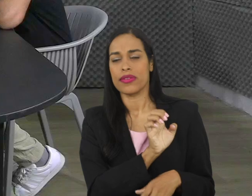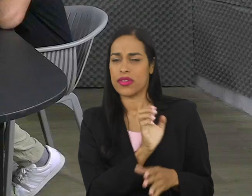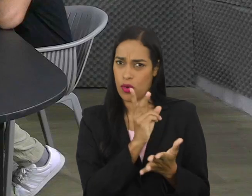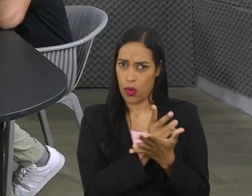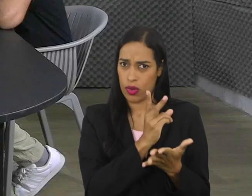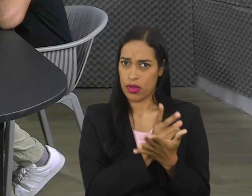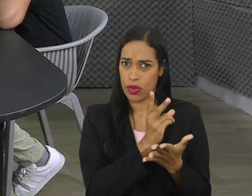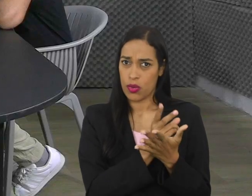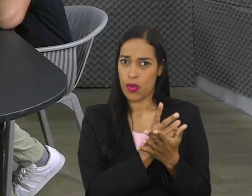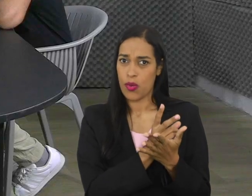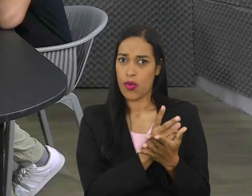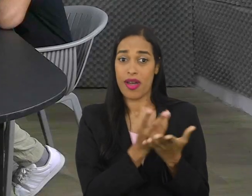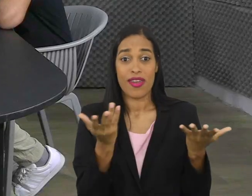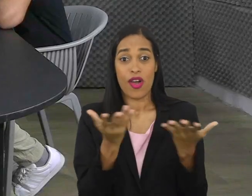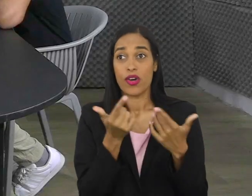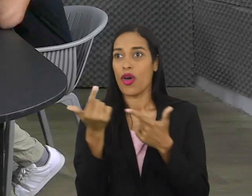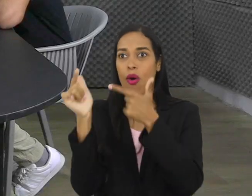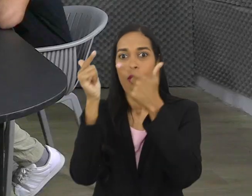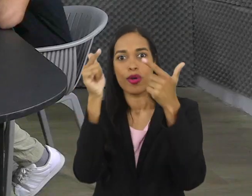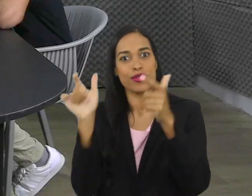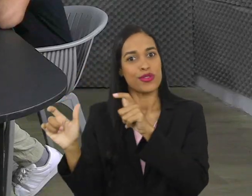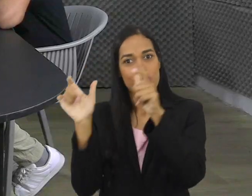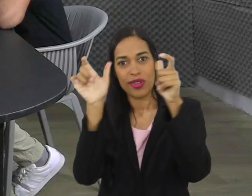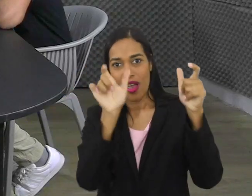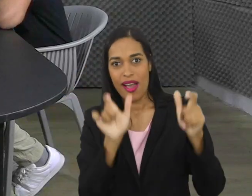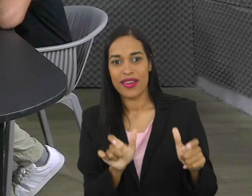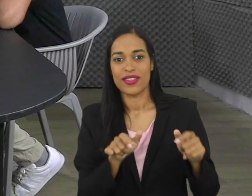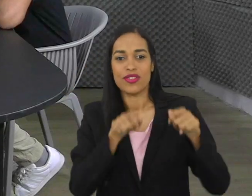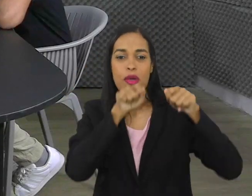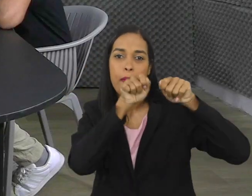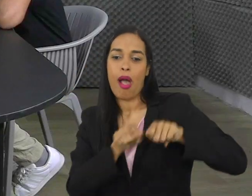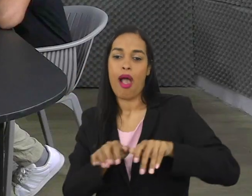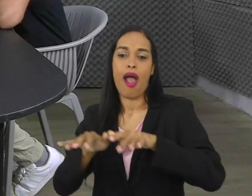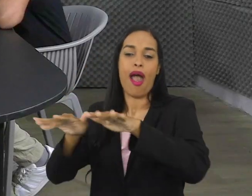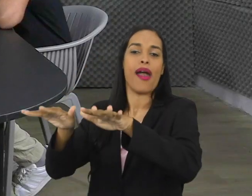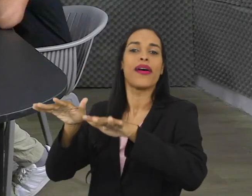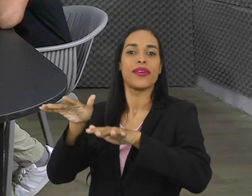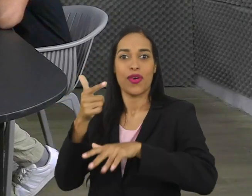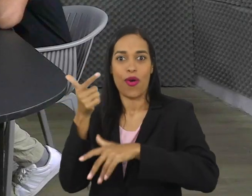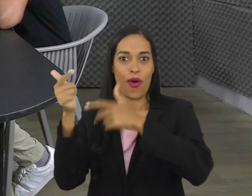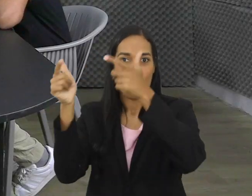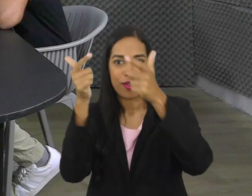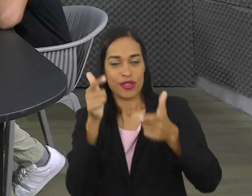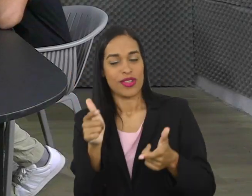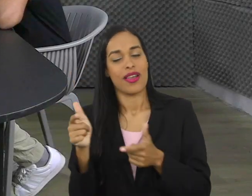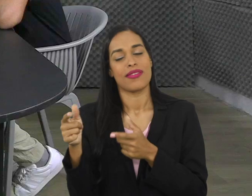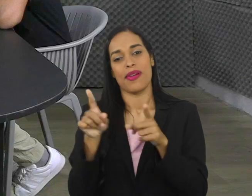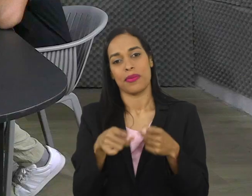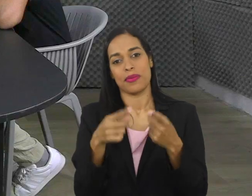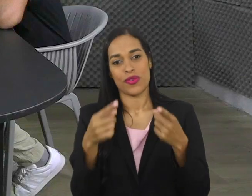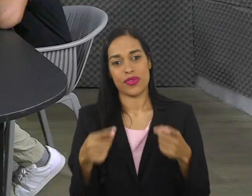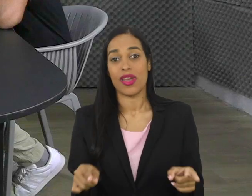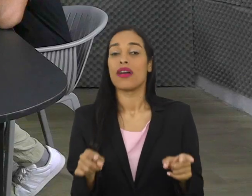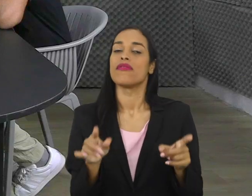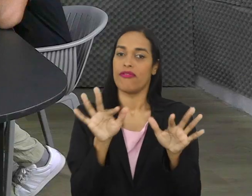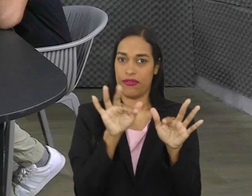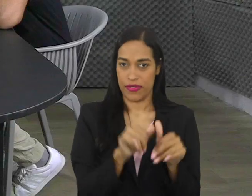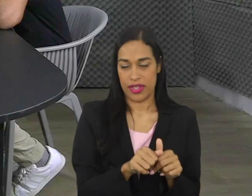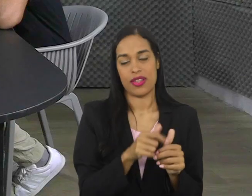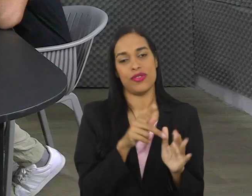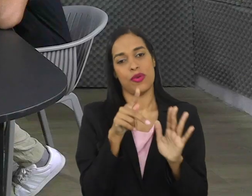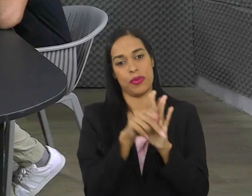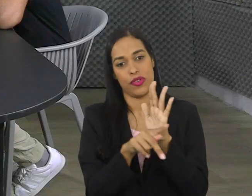esse projeto, tu leva ele para outros lugares, né? Pelo que eu entendi, tu levou o som, a música para outros lugares. Sim, depois desse projeto